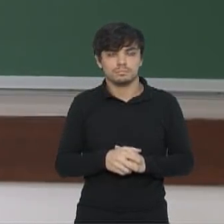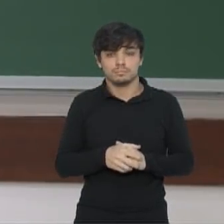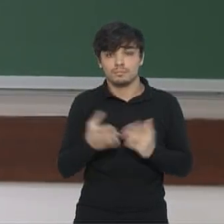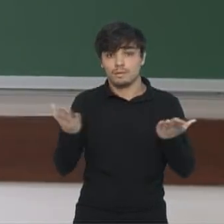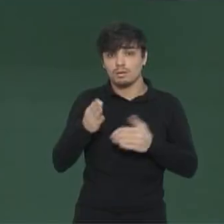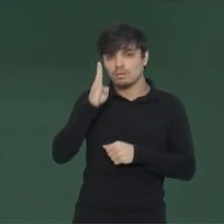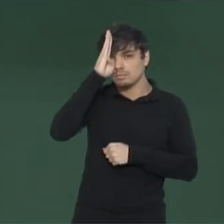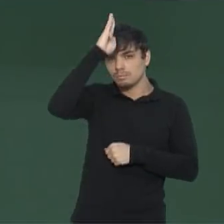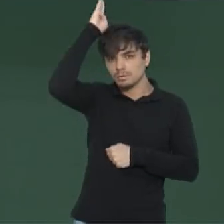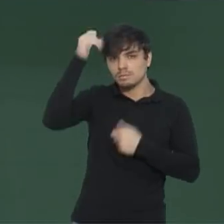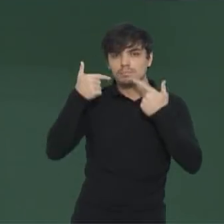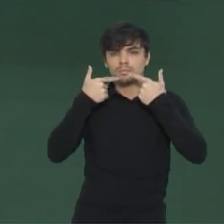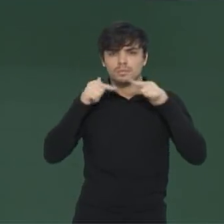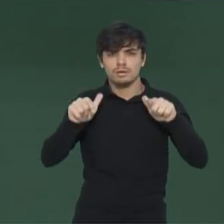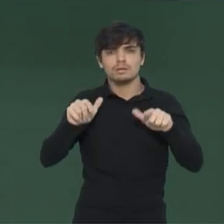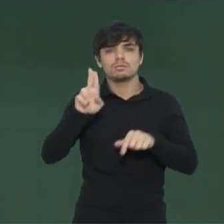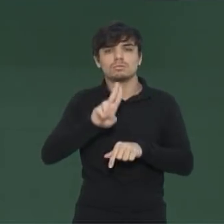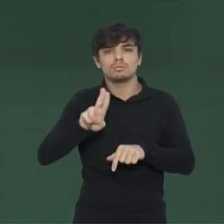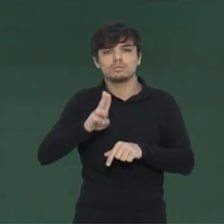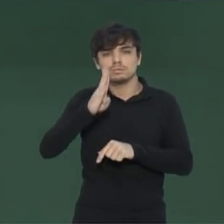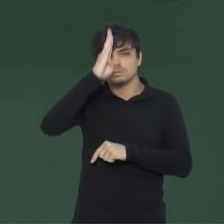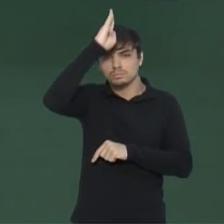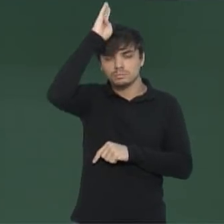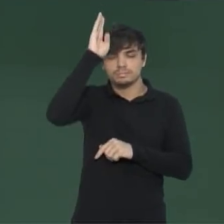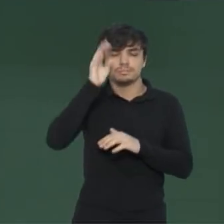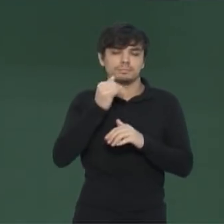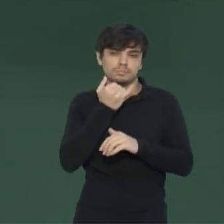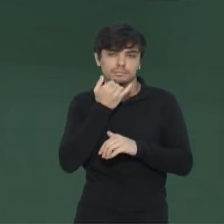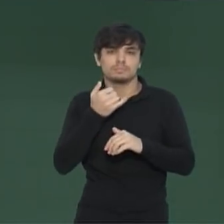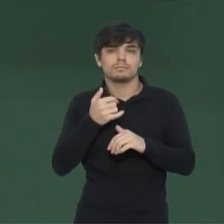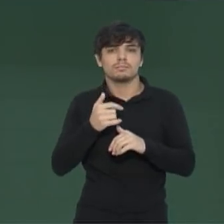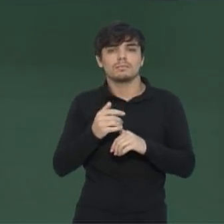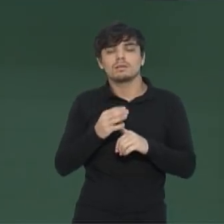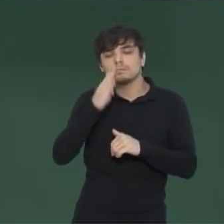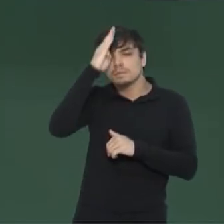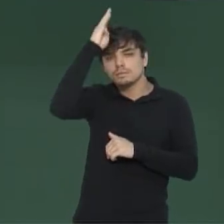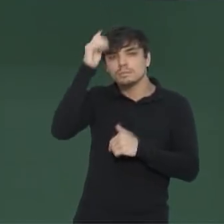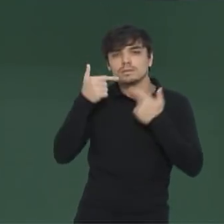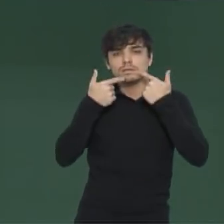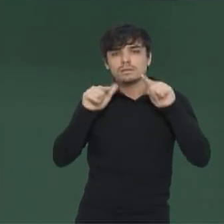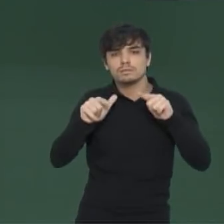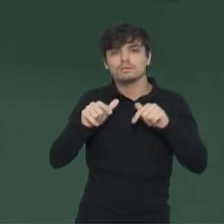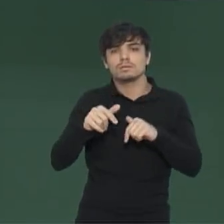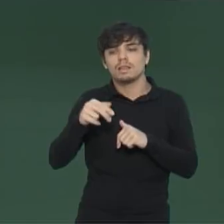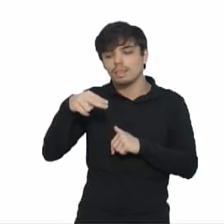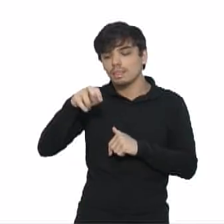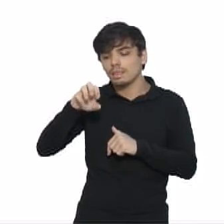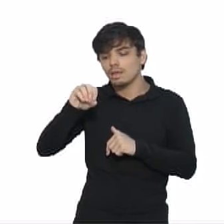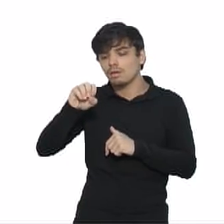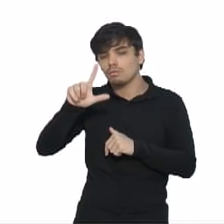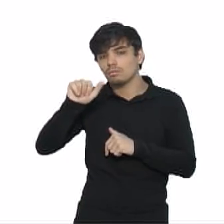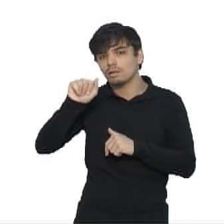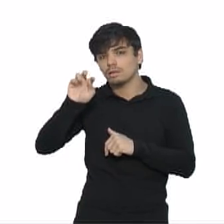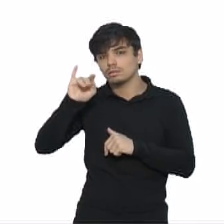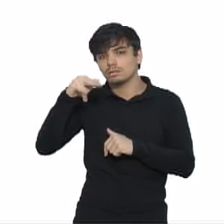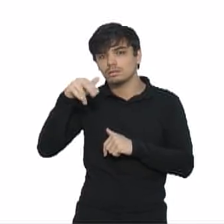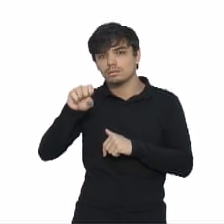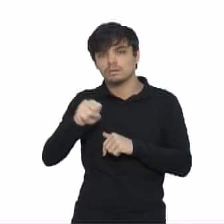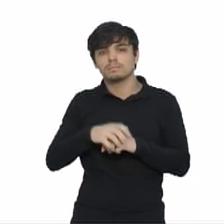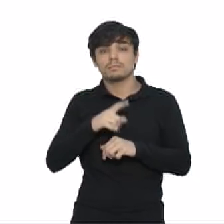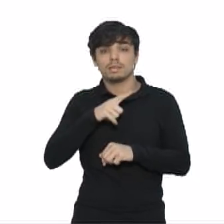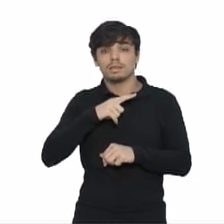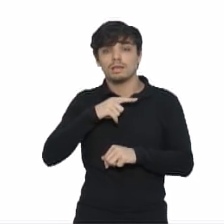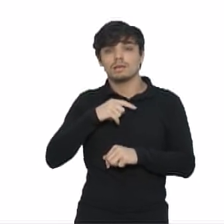E quais eram as principais línguas românicas, neolatinas? Então, quais são essas principais línguas neolatinas? Nós temos então